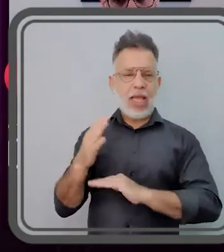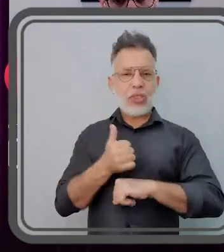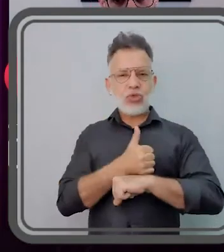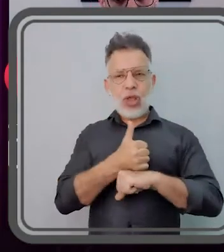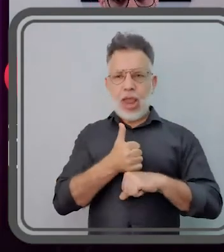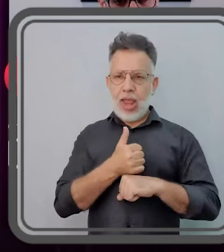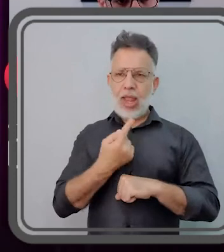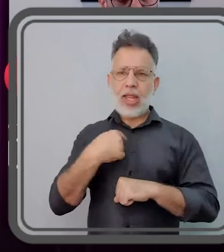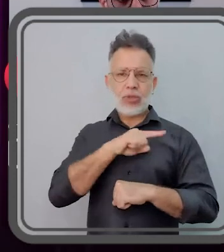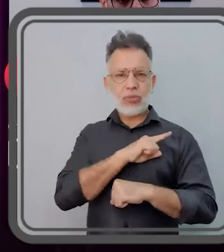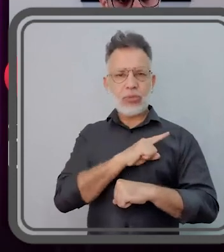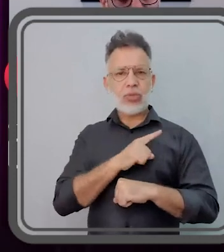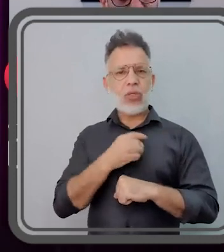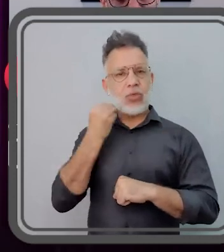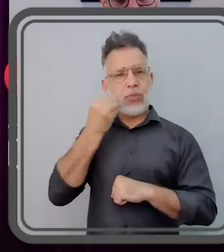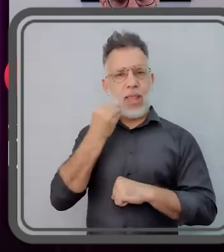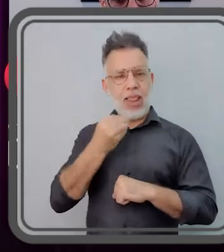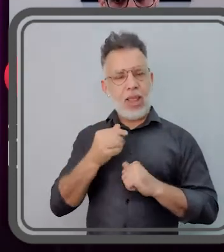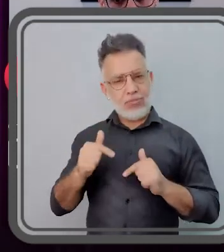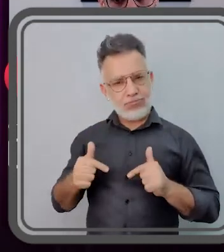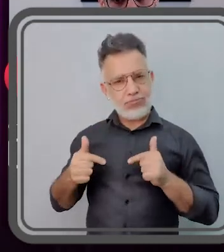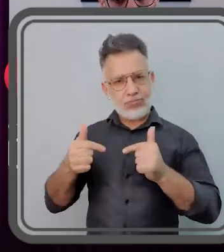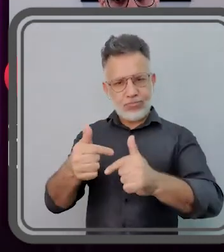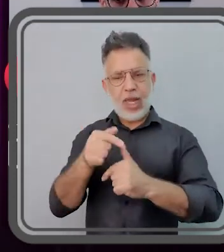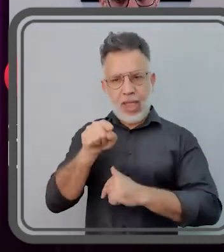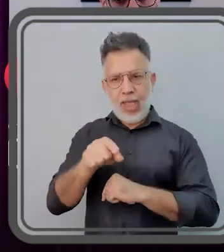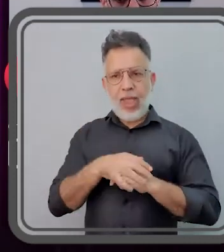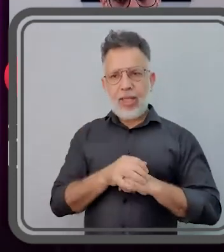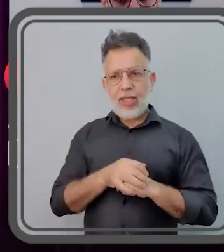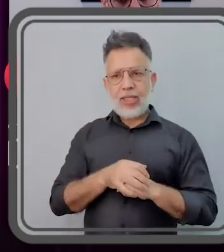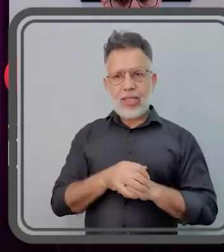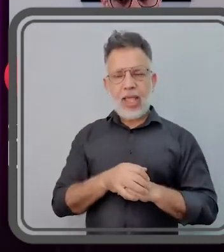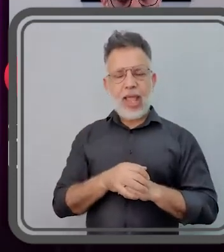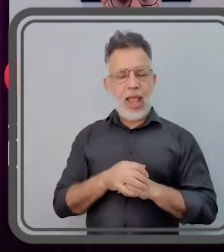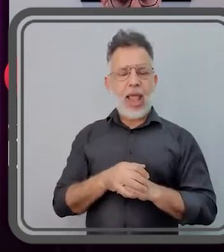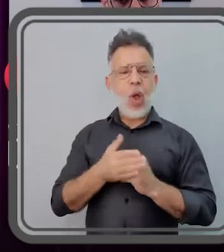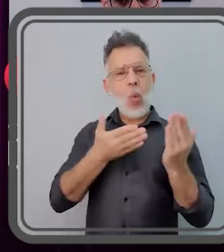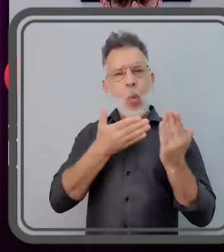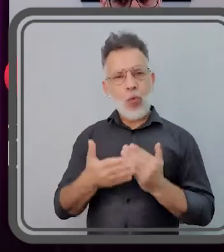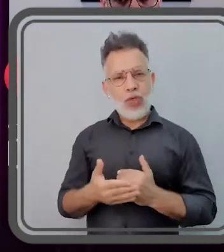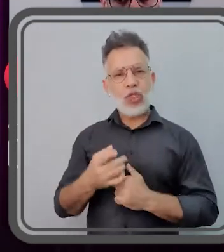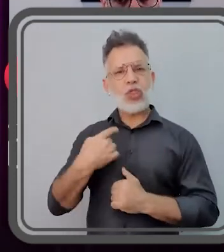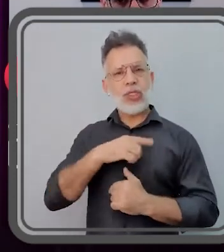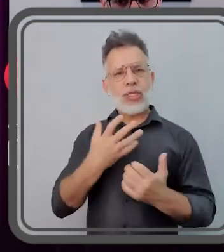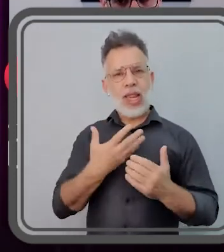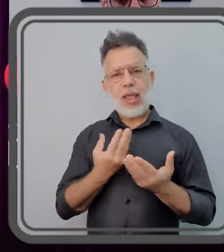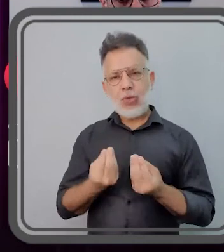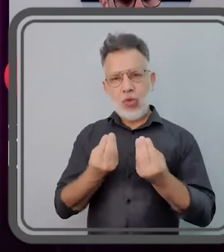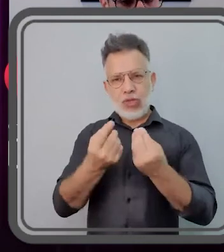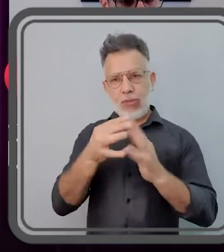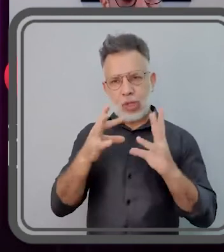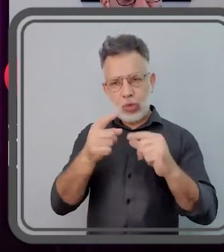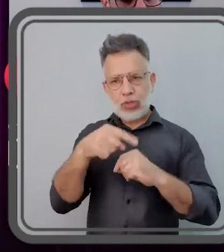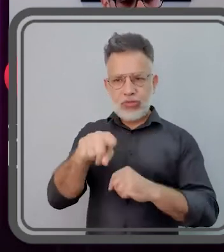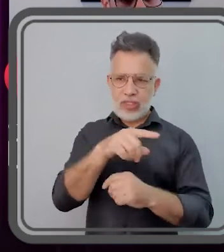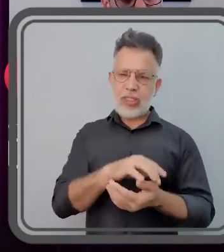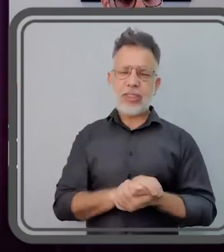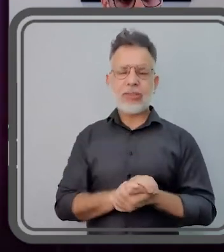como maratona. Não? Então, esse é convite que nós queremos oferecer para todos vocês